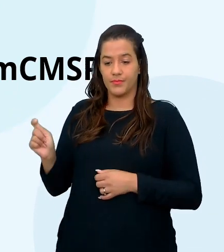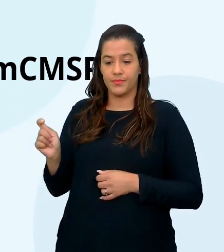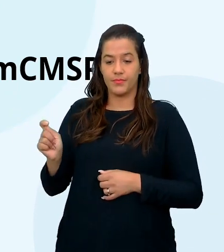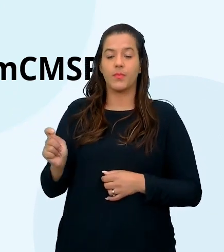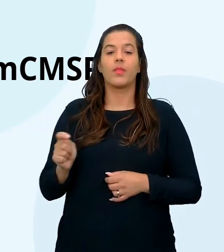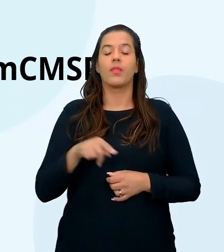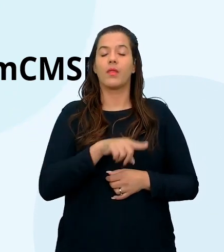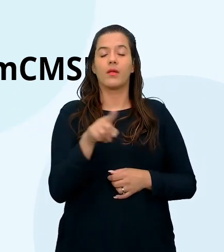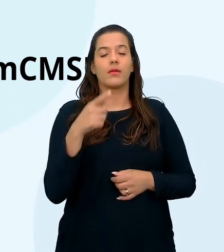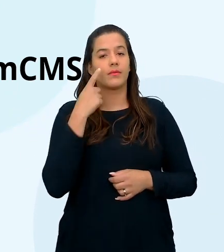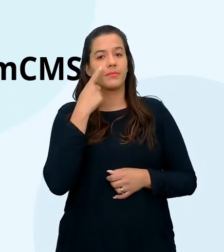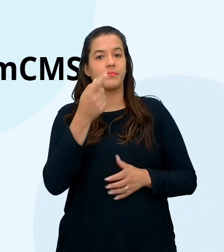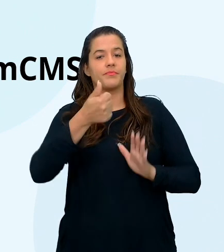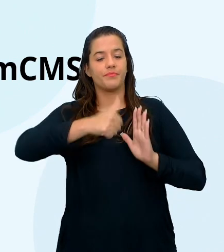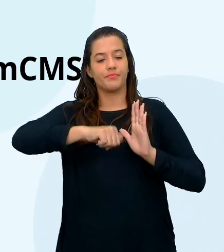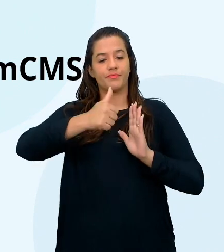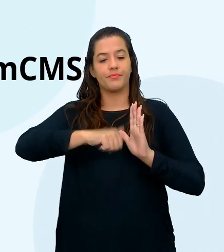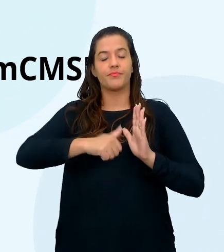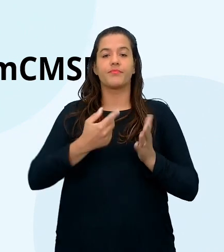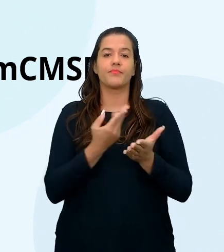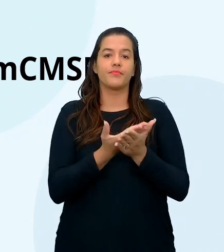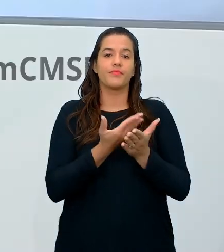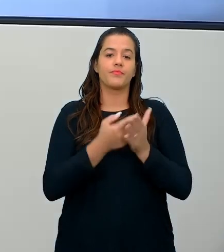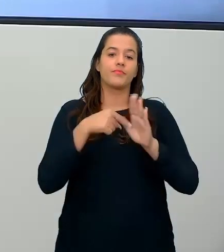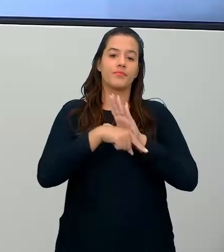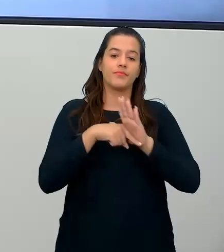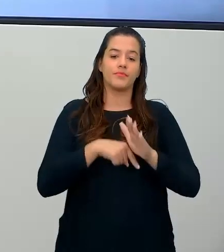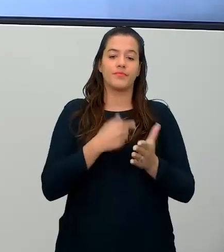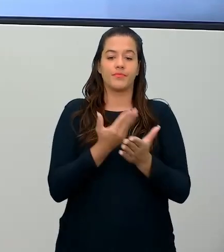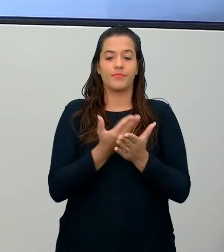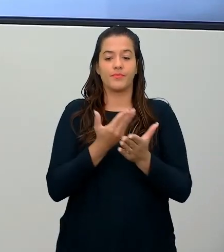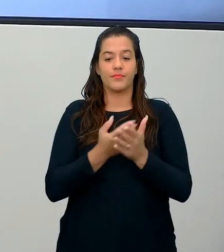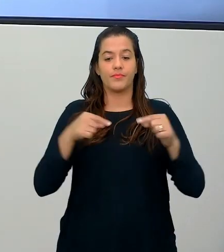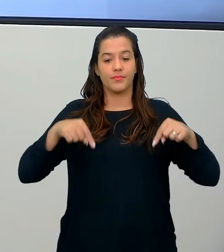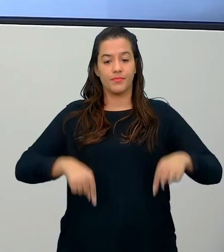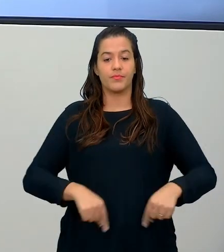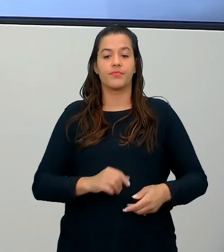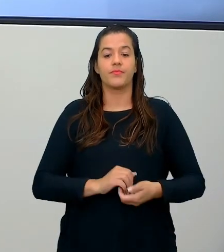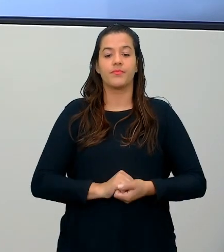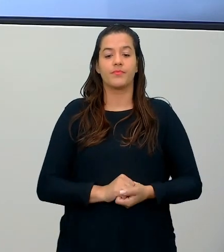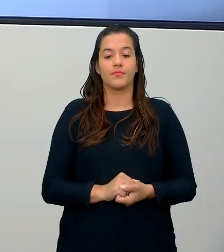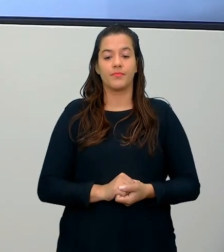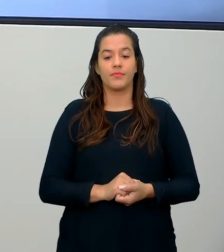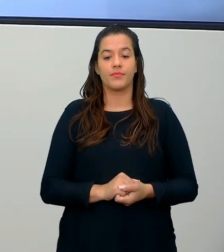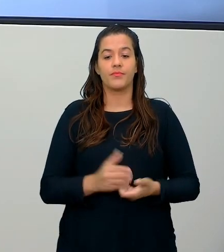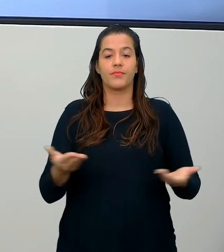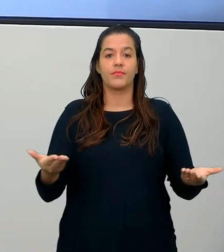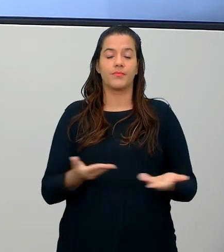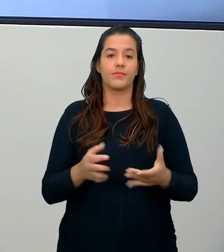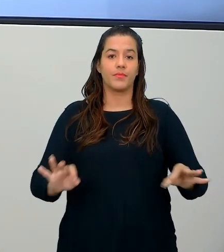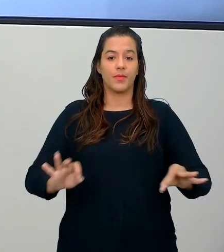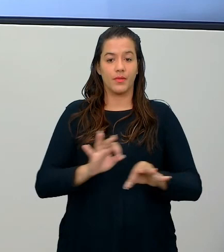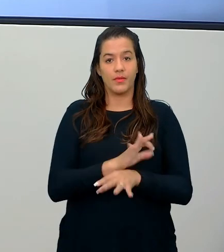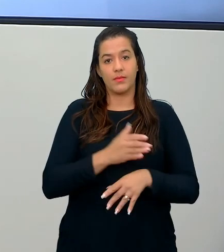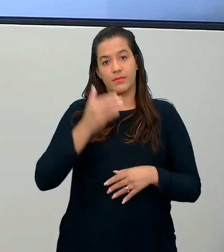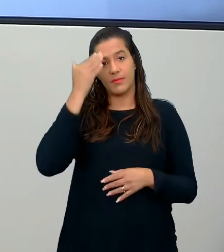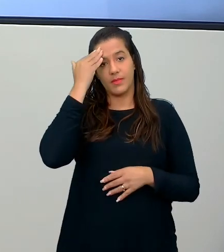aparecendo e faça a sua avaliação dessa aula. E eu fico por aqui,